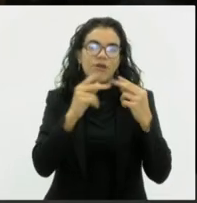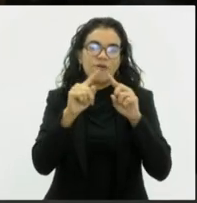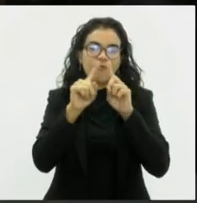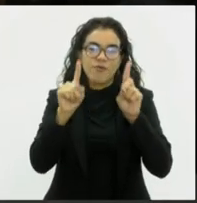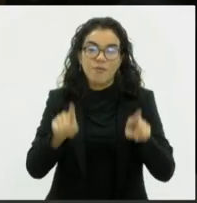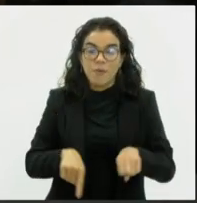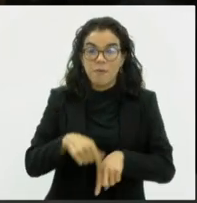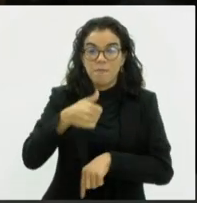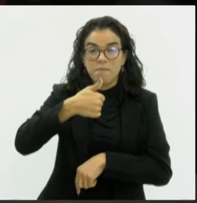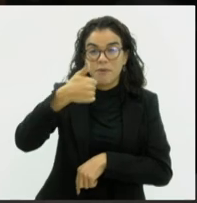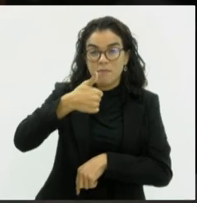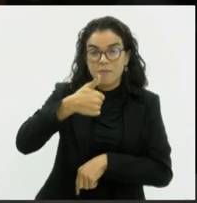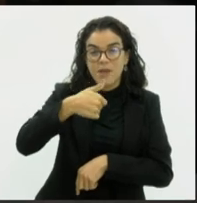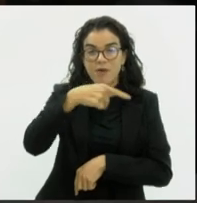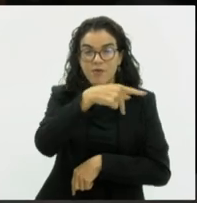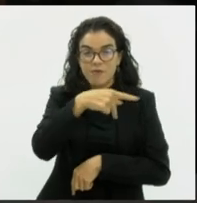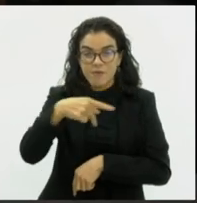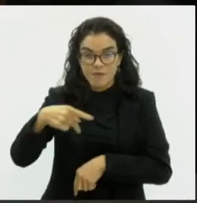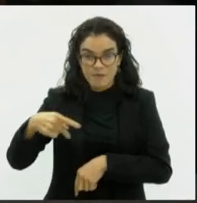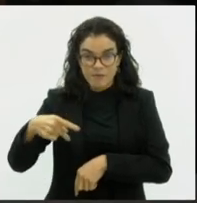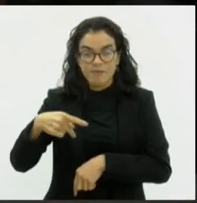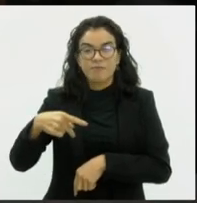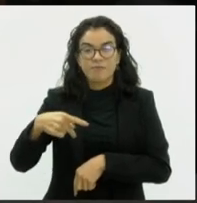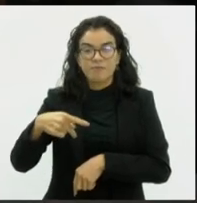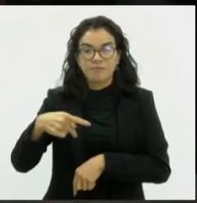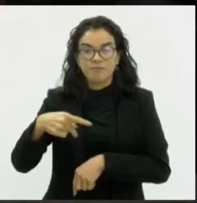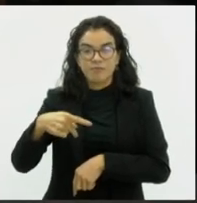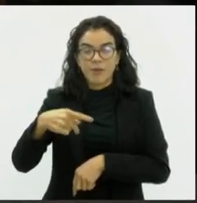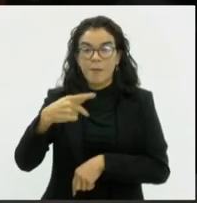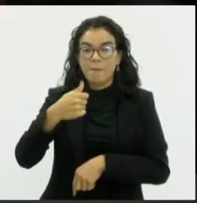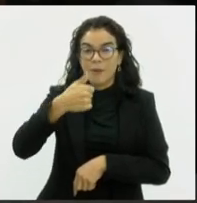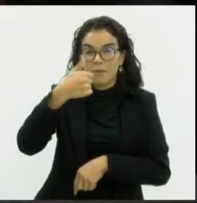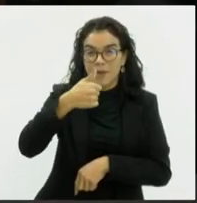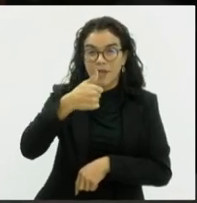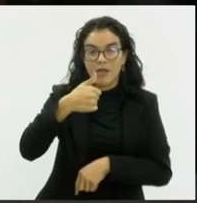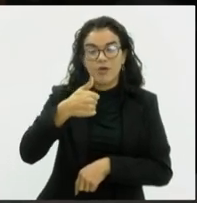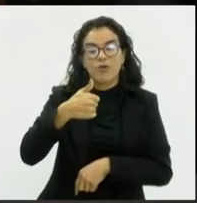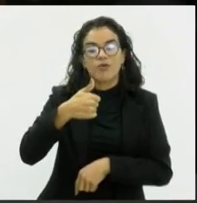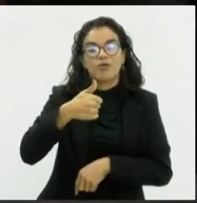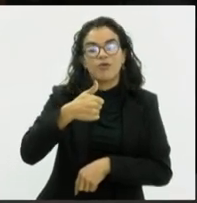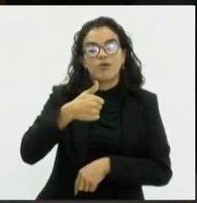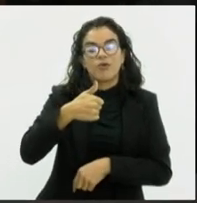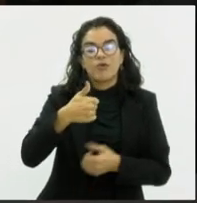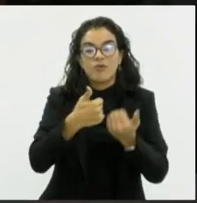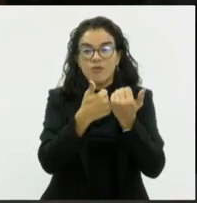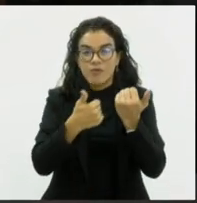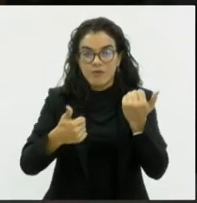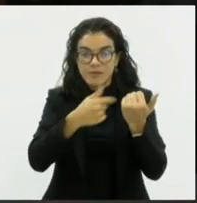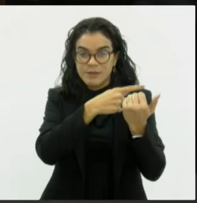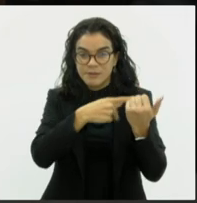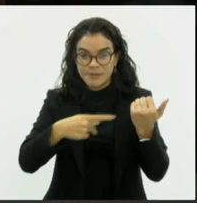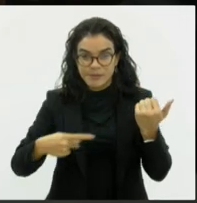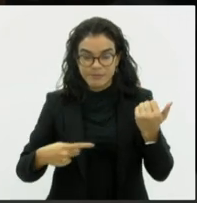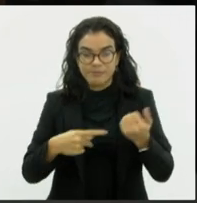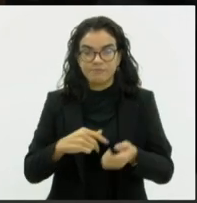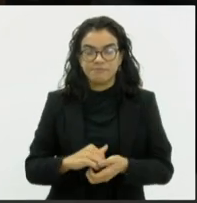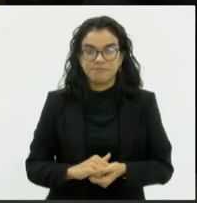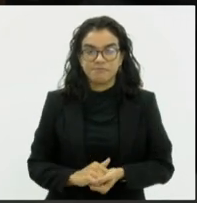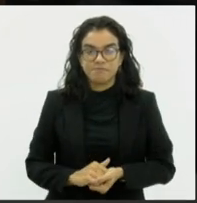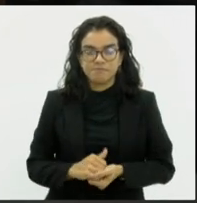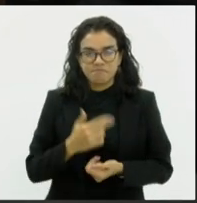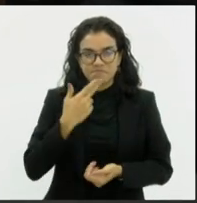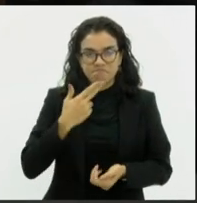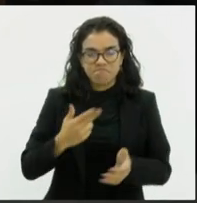primeiro vice-presidente da casa, graças a Deus e à minha família. Reafirmo